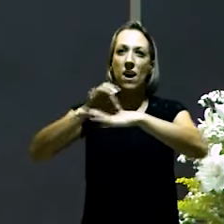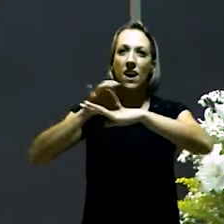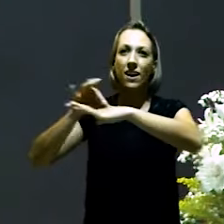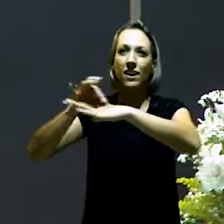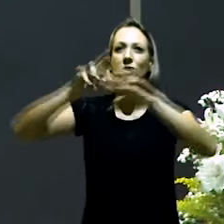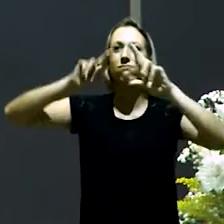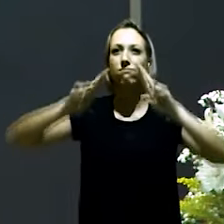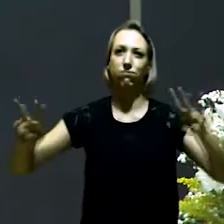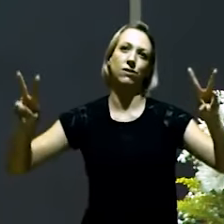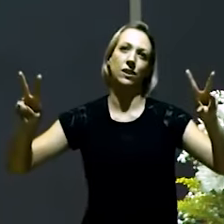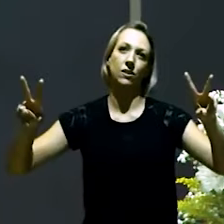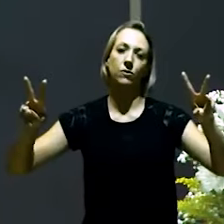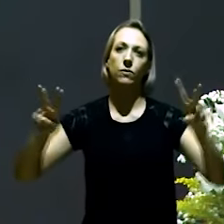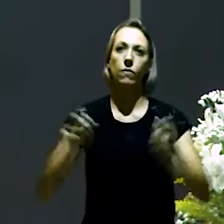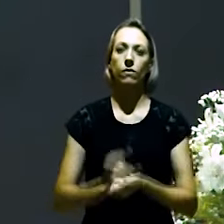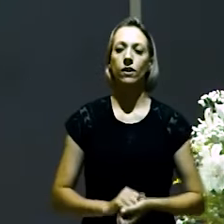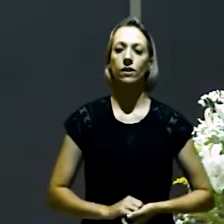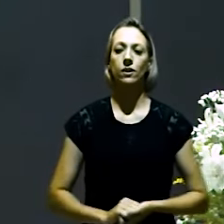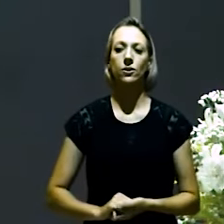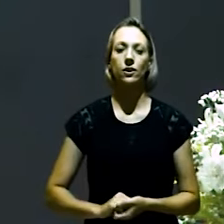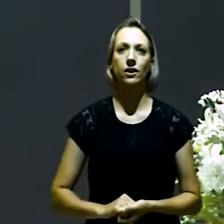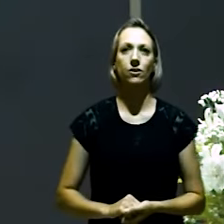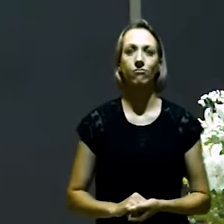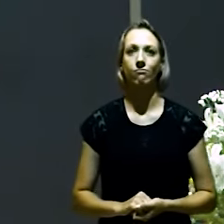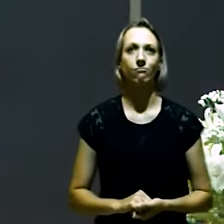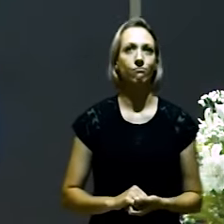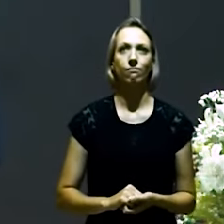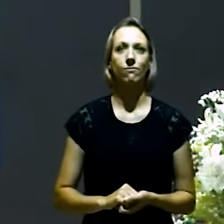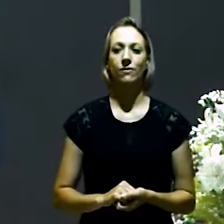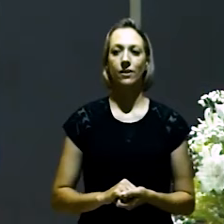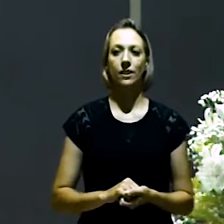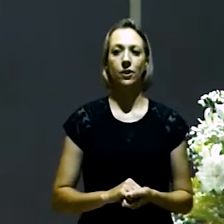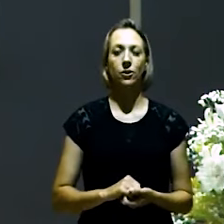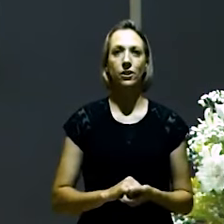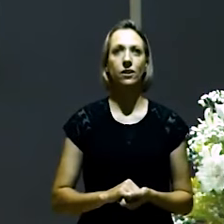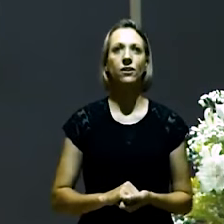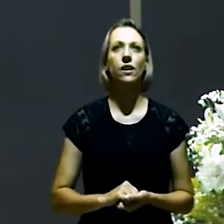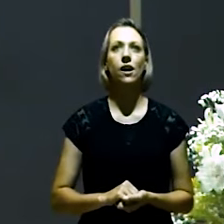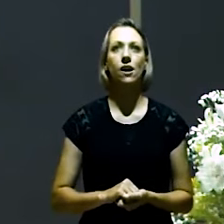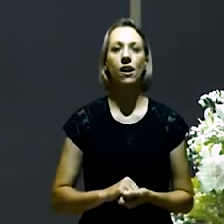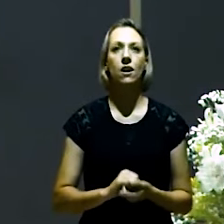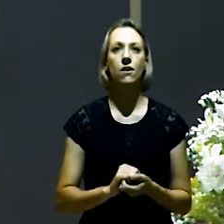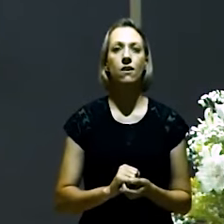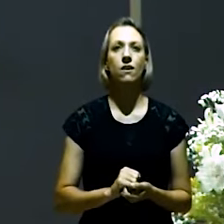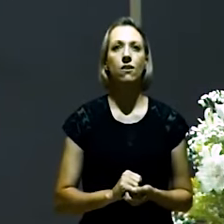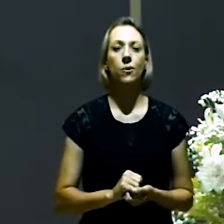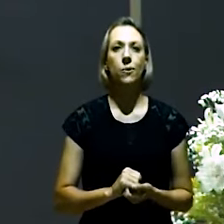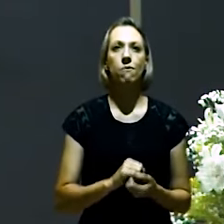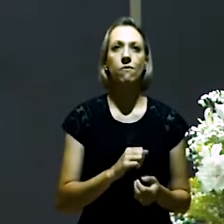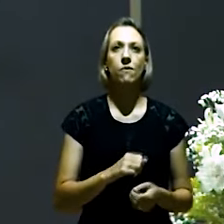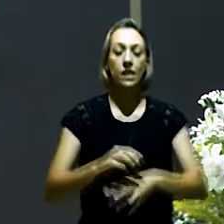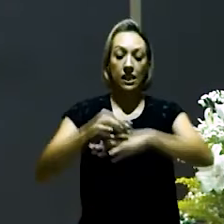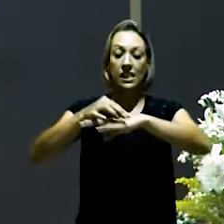um ato de marca étnico dos judeus. A criança judia, no oitavo dia, ela tem uma parte do seu prepúcio, a